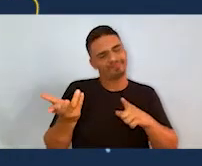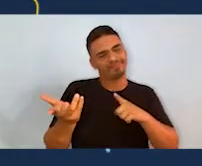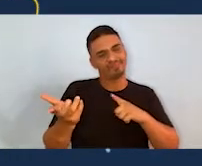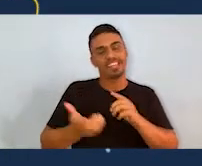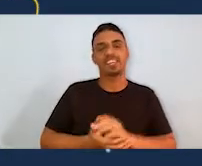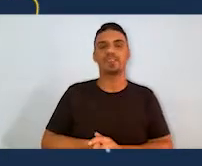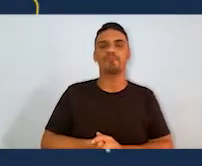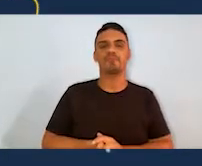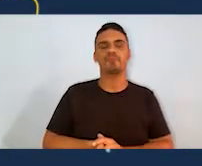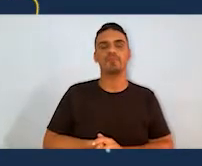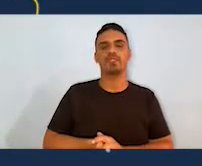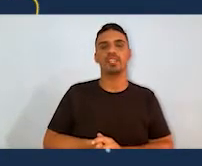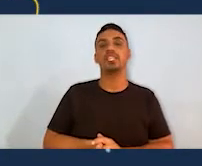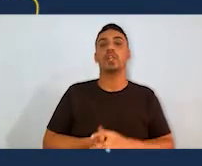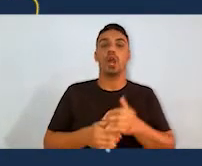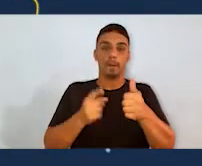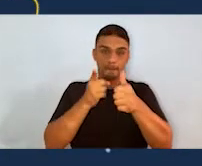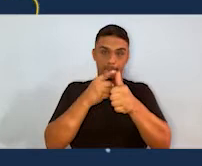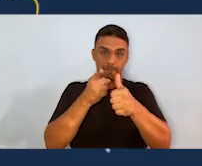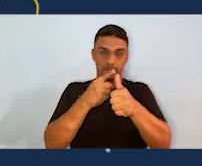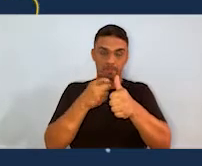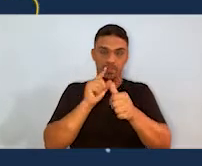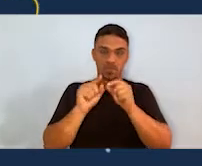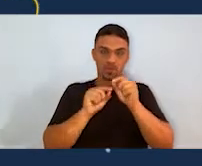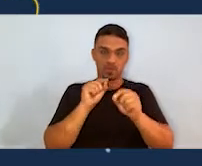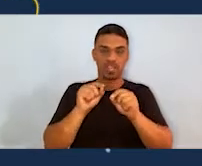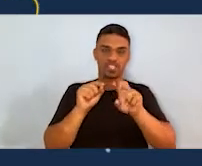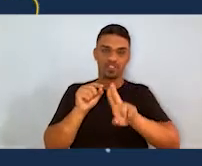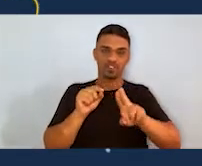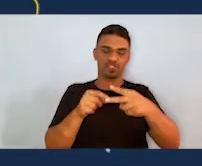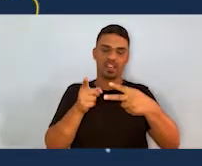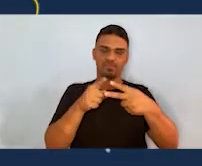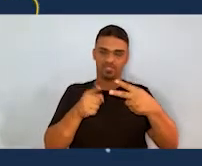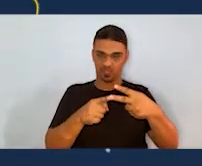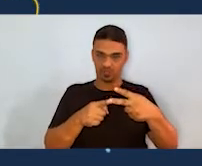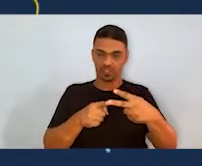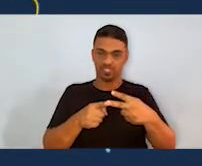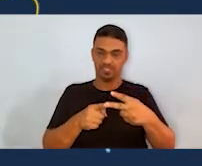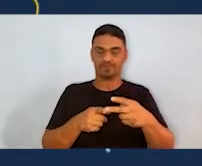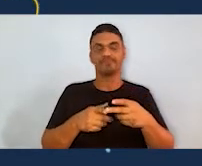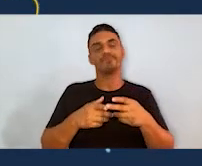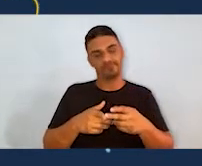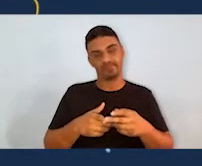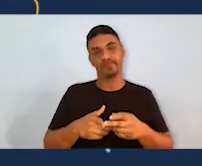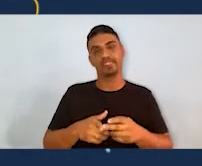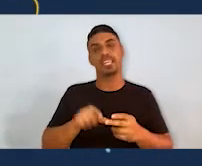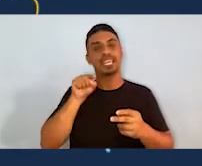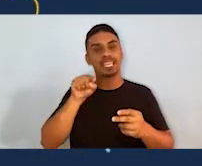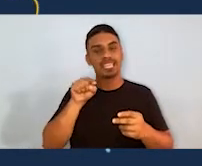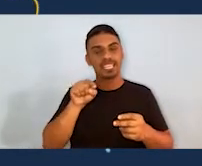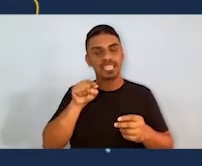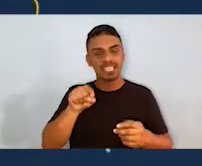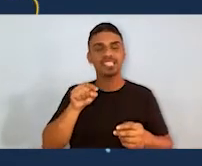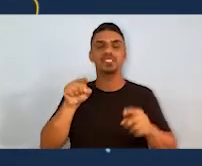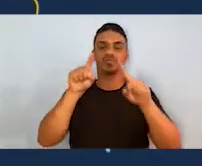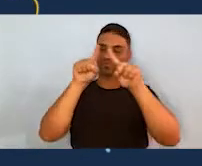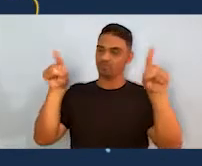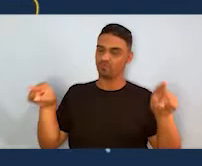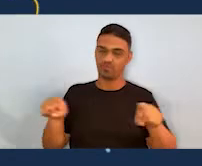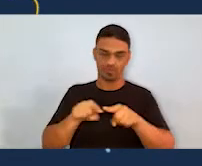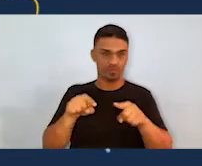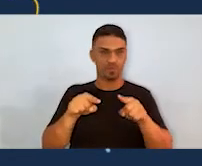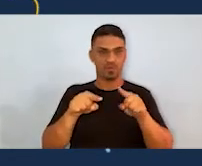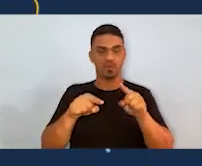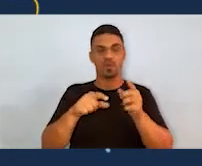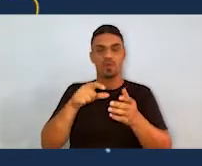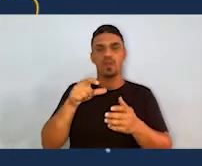apagar. Então, assim, basicamente, no primeiro momento a gente vai estar usando isso. Eu falei que pixel art é uma questão de